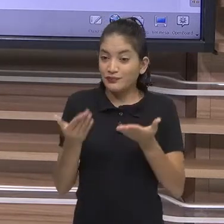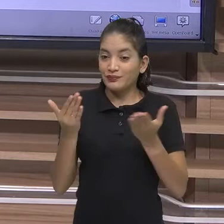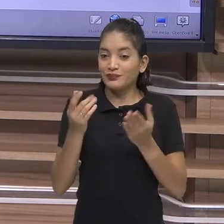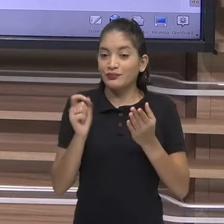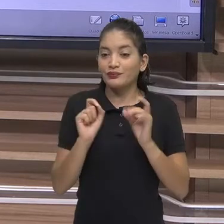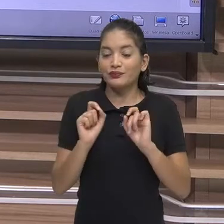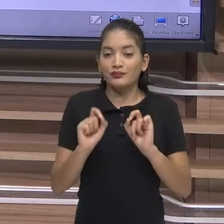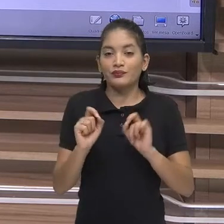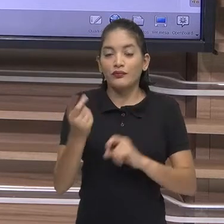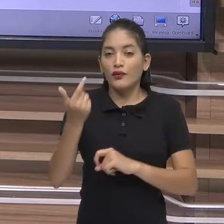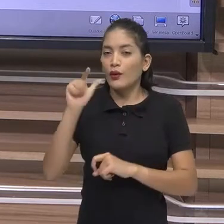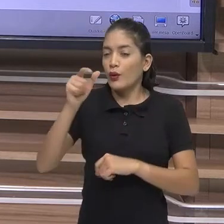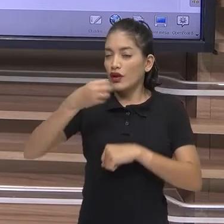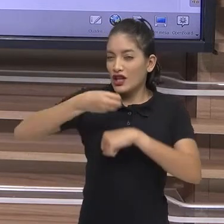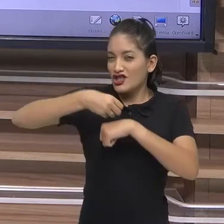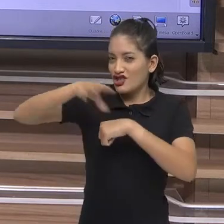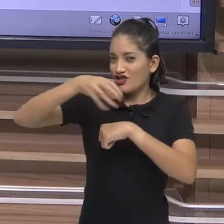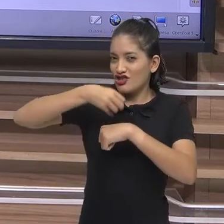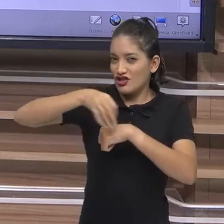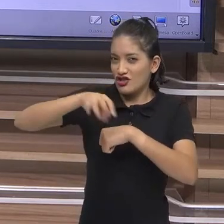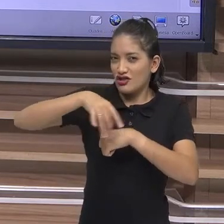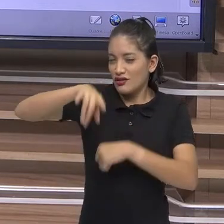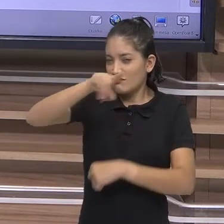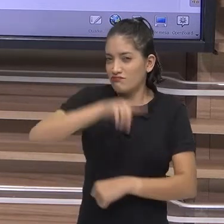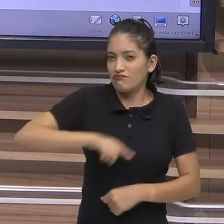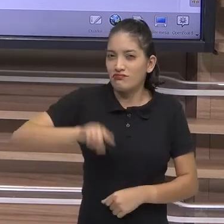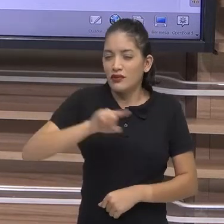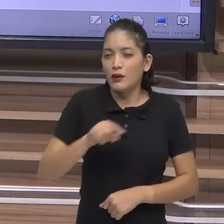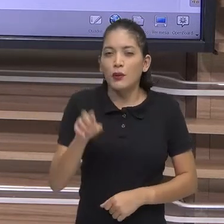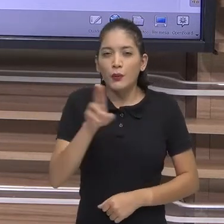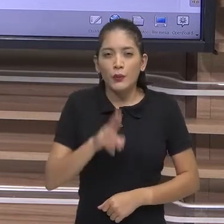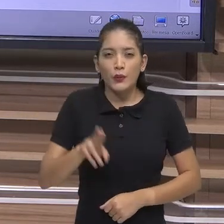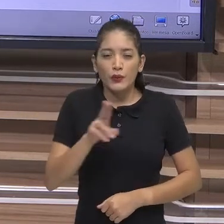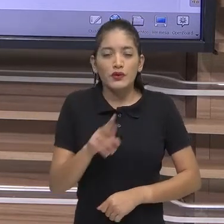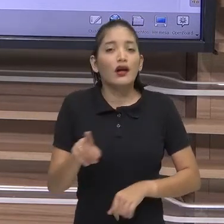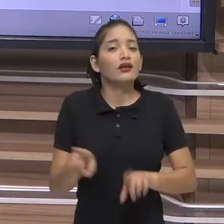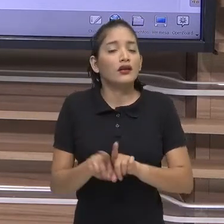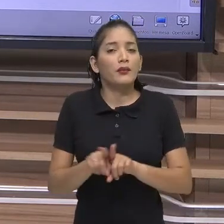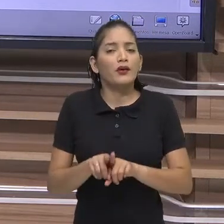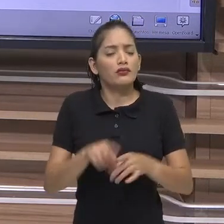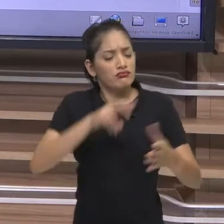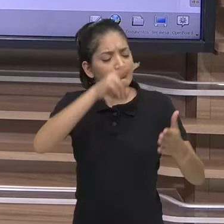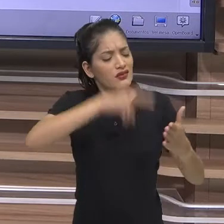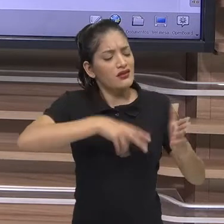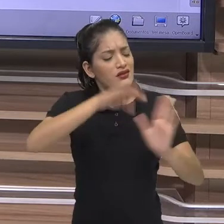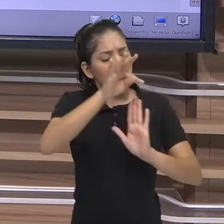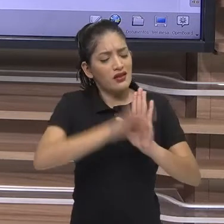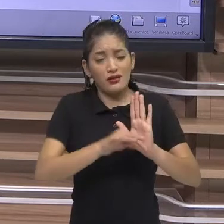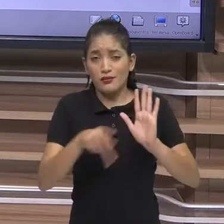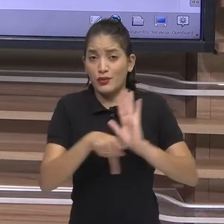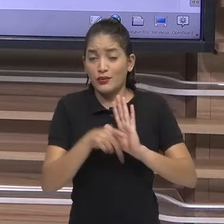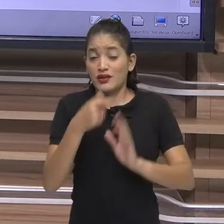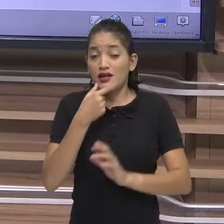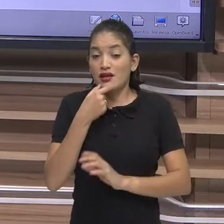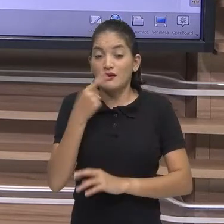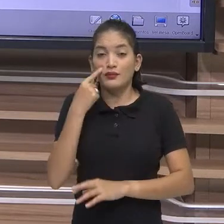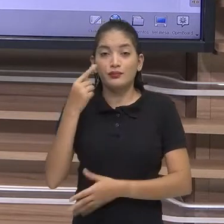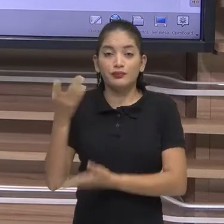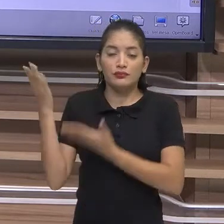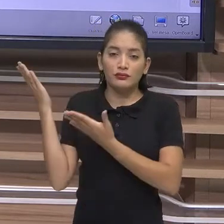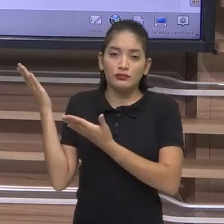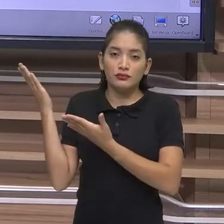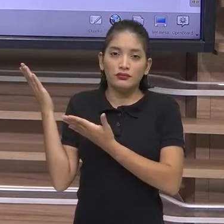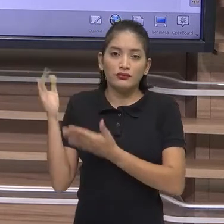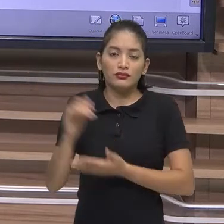uma outra dica para que vocês possam utilizar quando estiverem lendo textos em inglês. Vejam comigo.